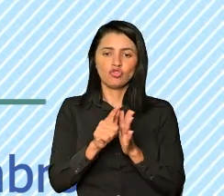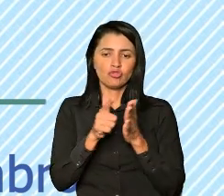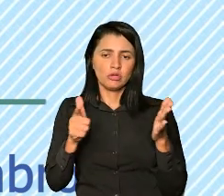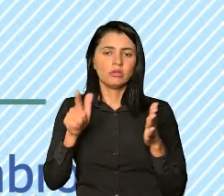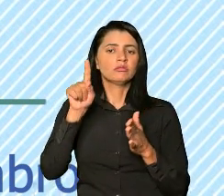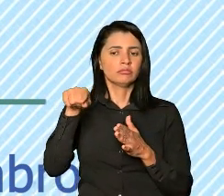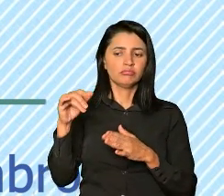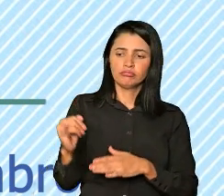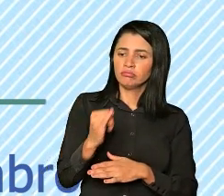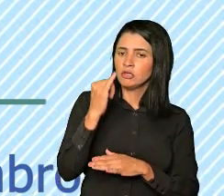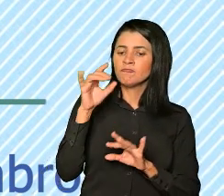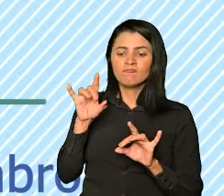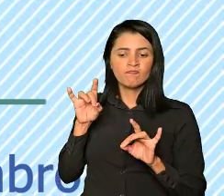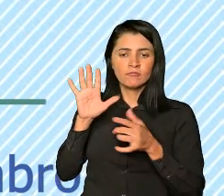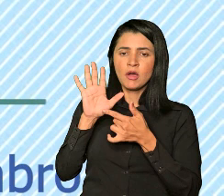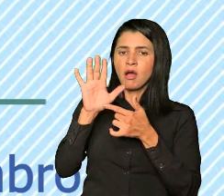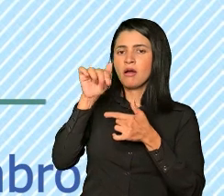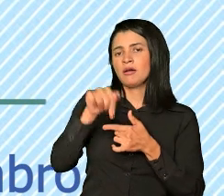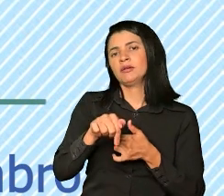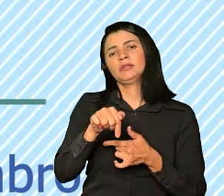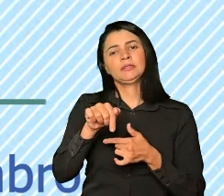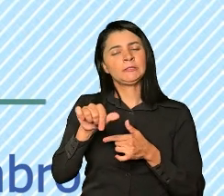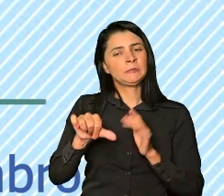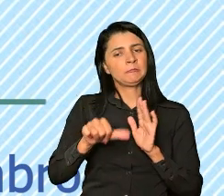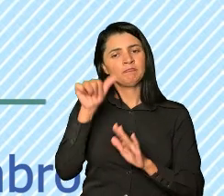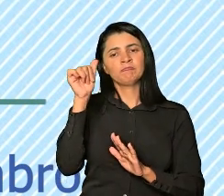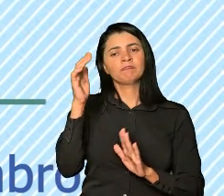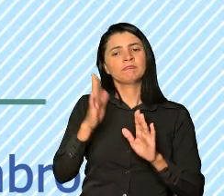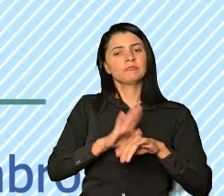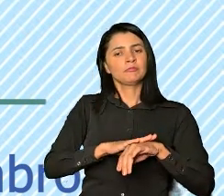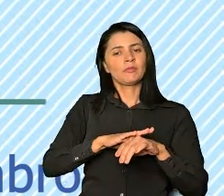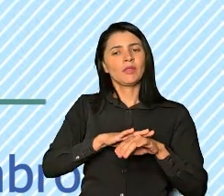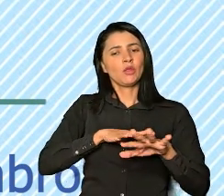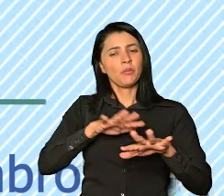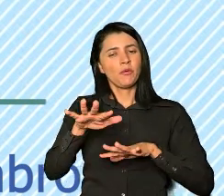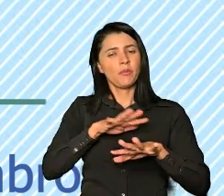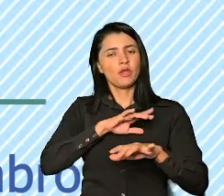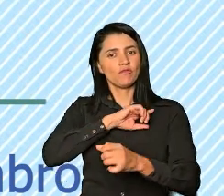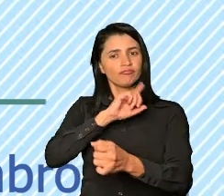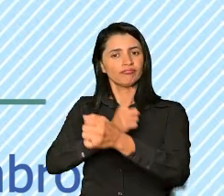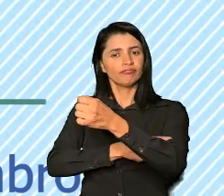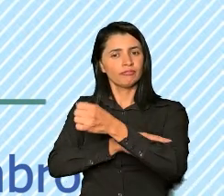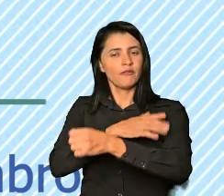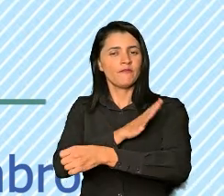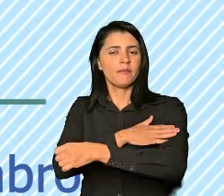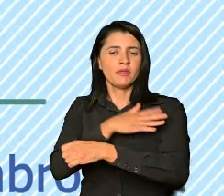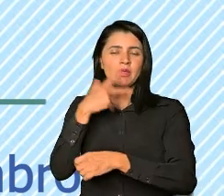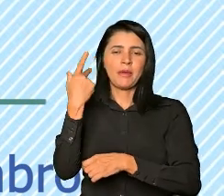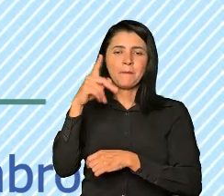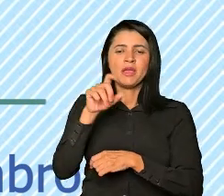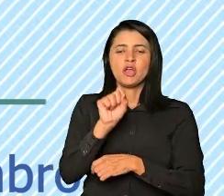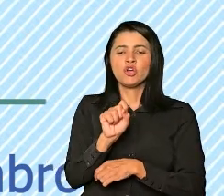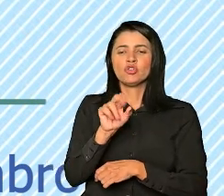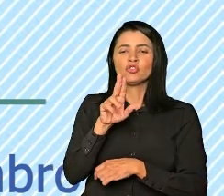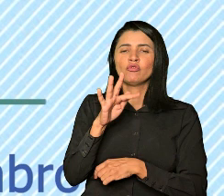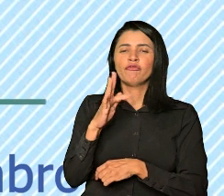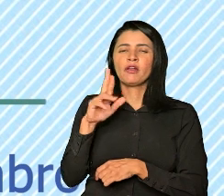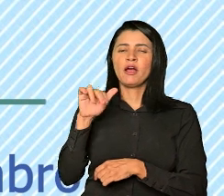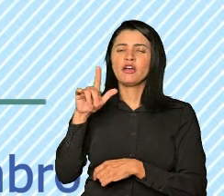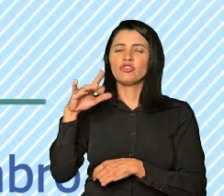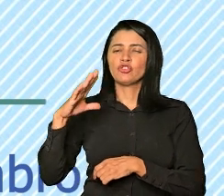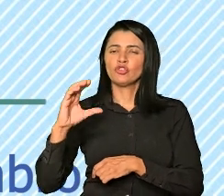se destacar nesse primeiro momento do movimento feminista pelo sufrágio, né,